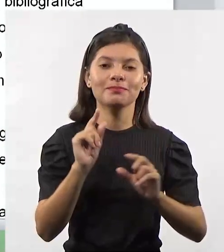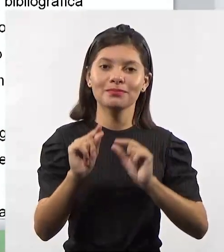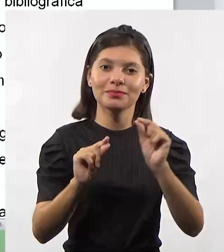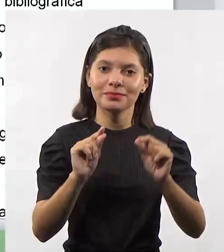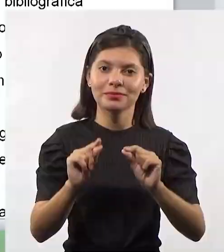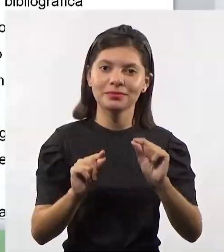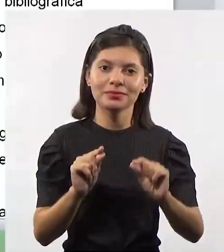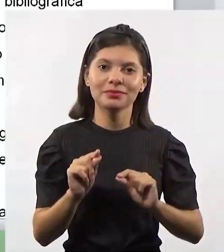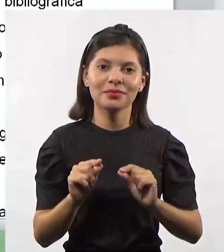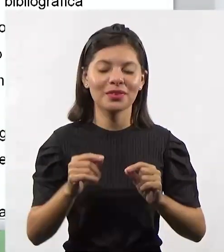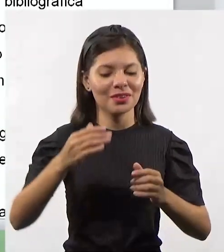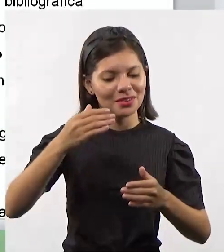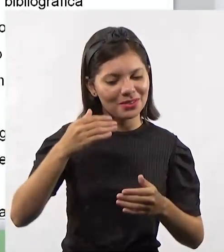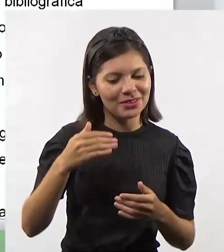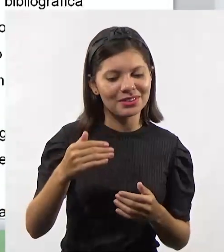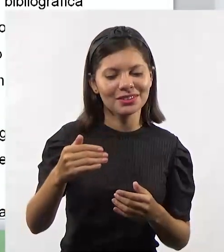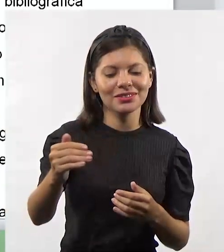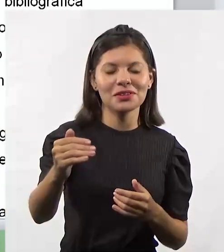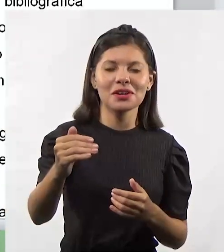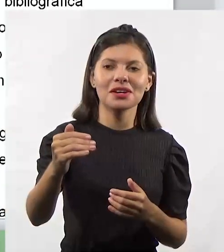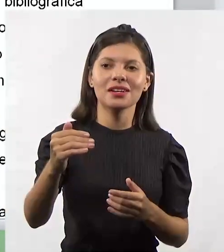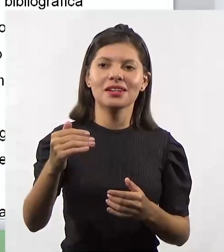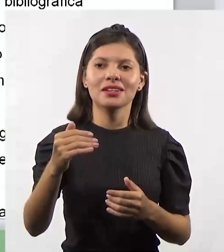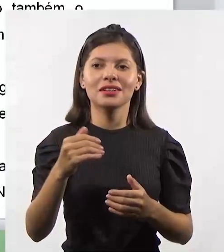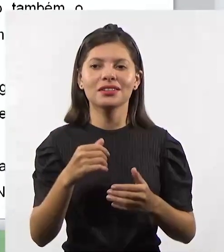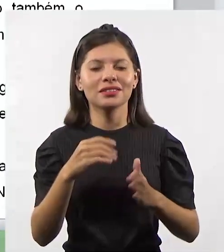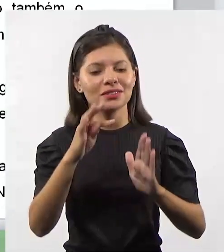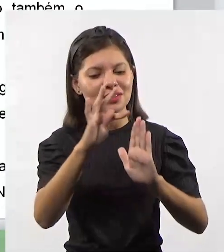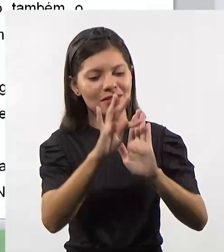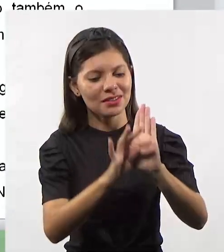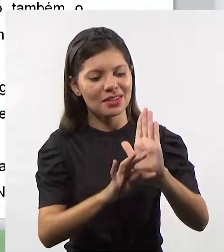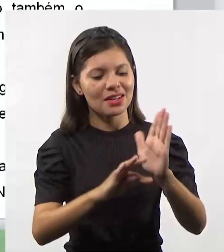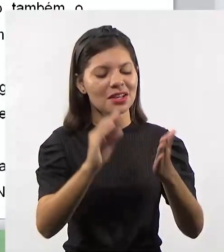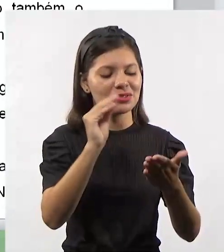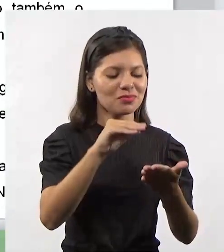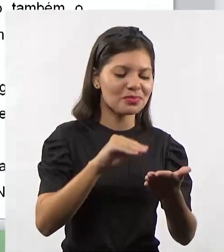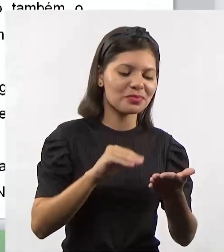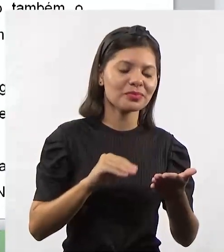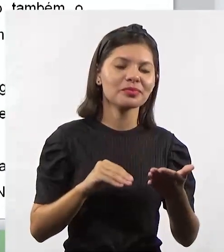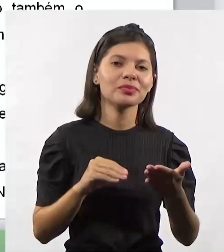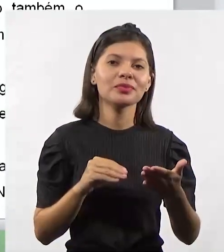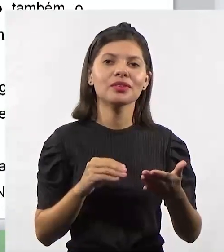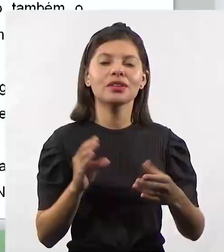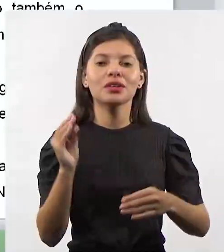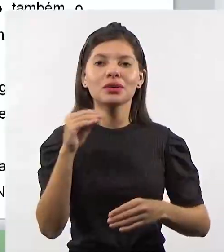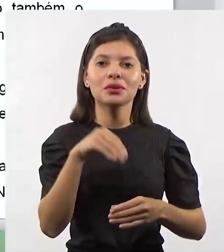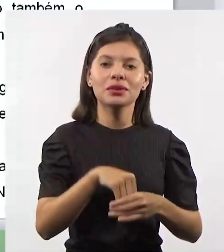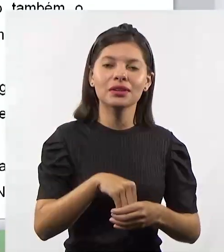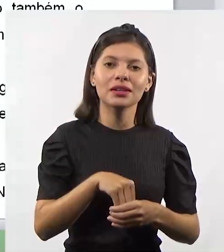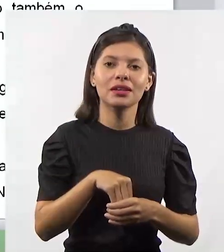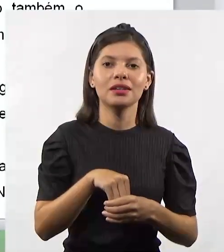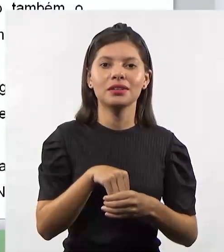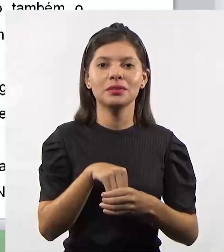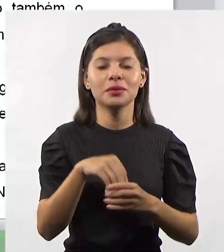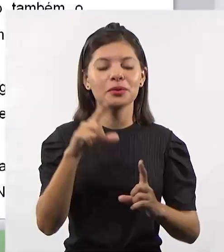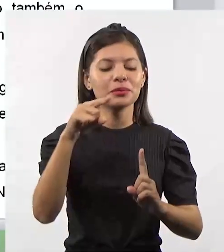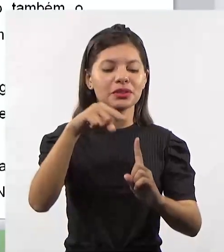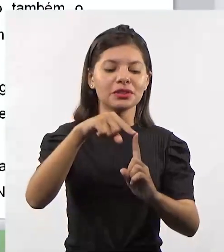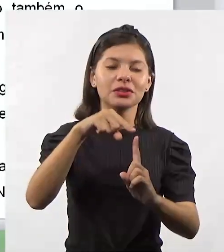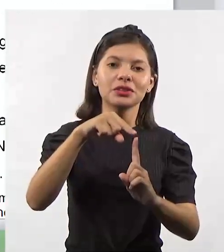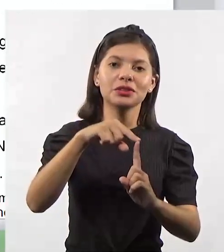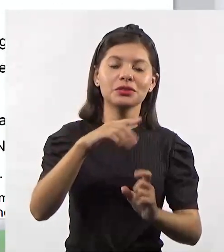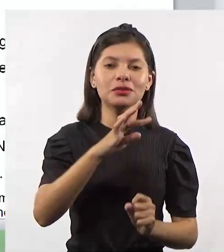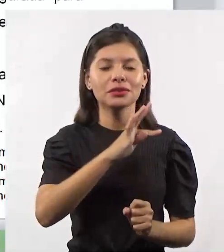texto porque aí a gente tem que continuar nossa edição na verdade então Ó coloquei a finalidade coloquei a técnica e